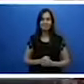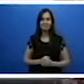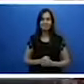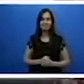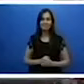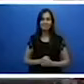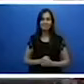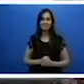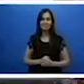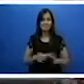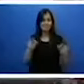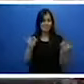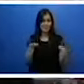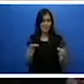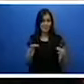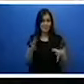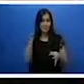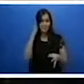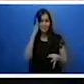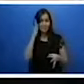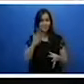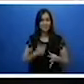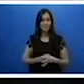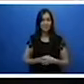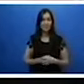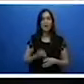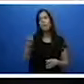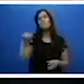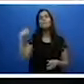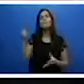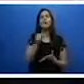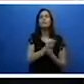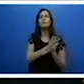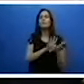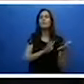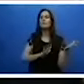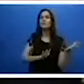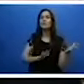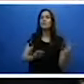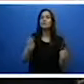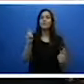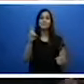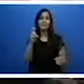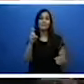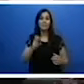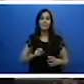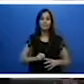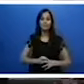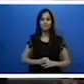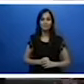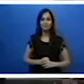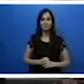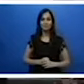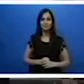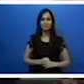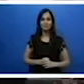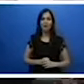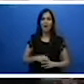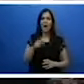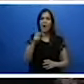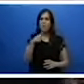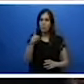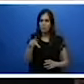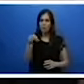de ler o livro. Certo? Então vamos para o próximo. 5. A